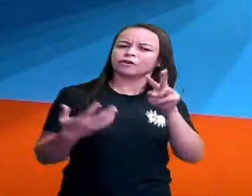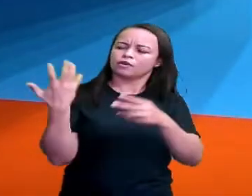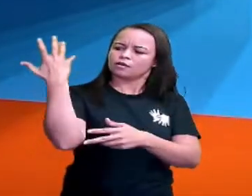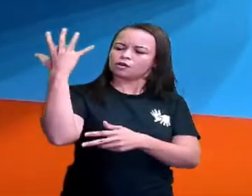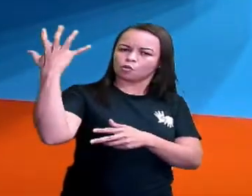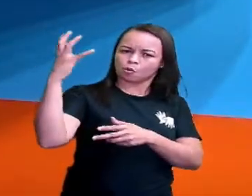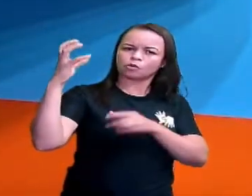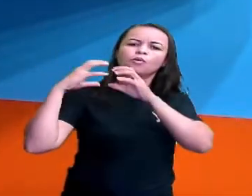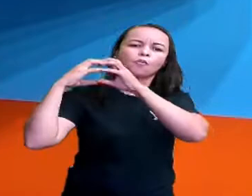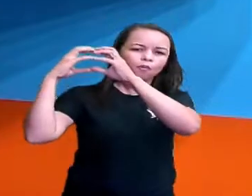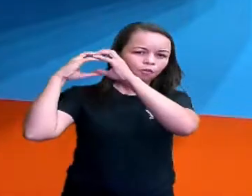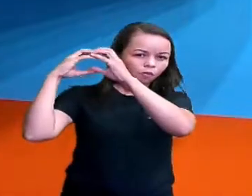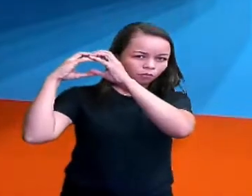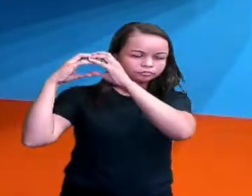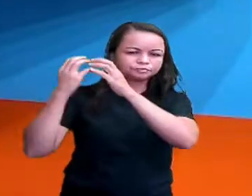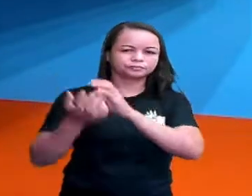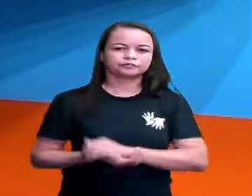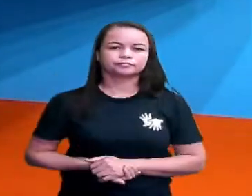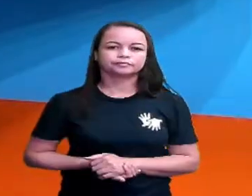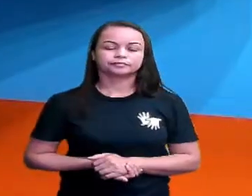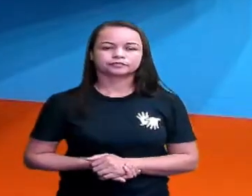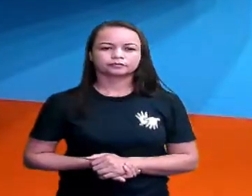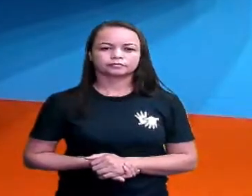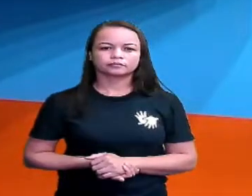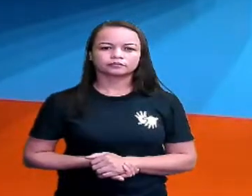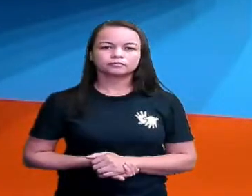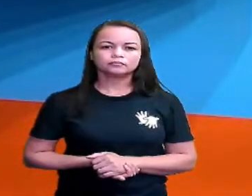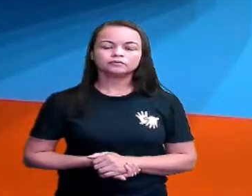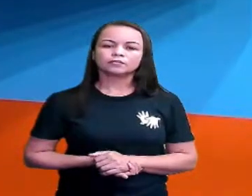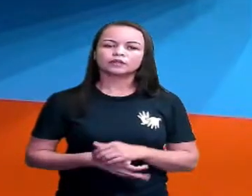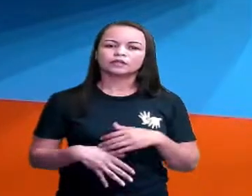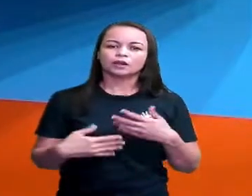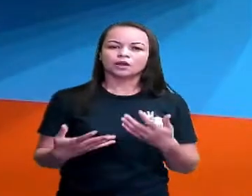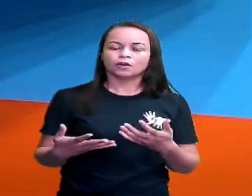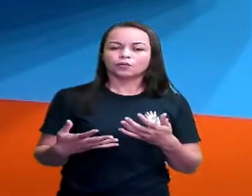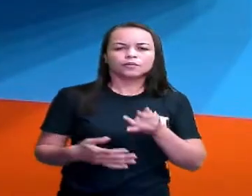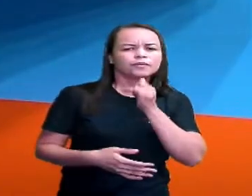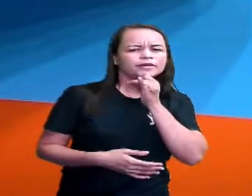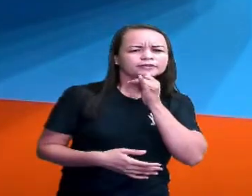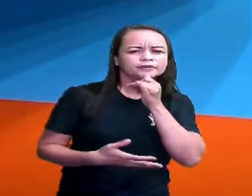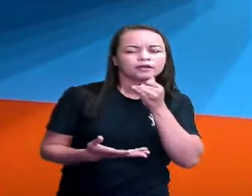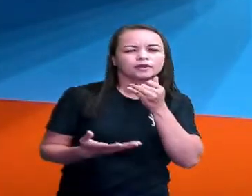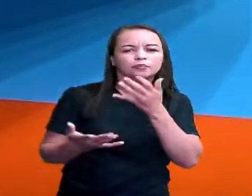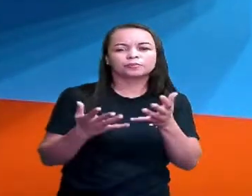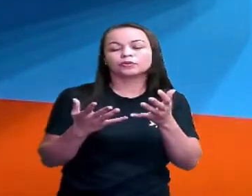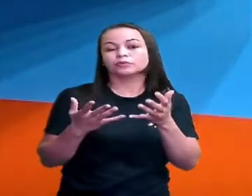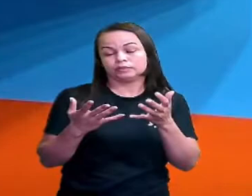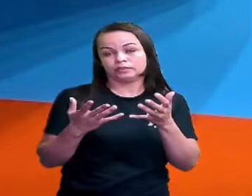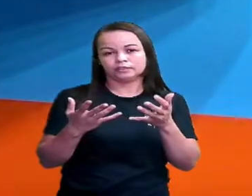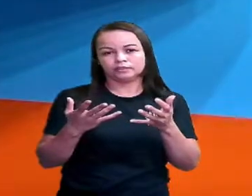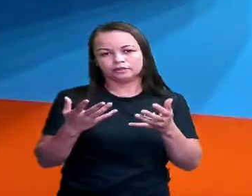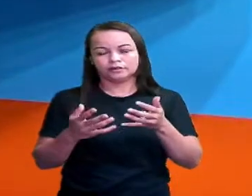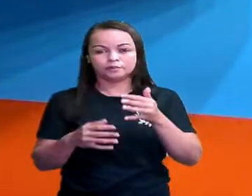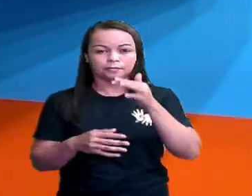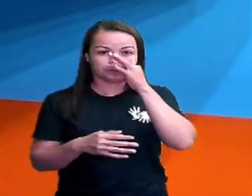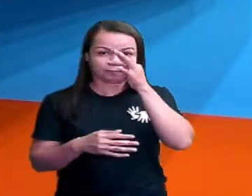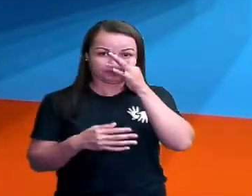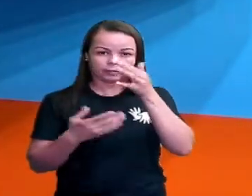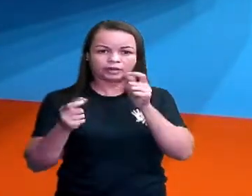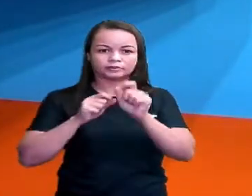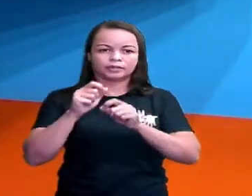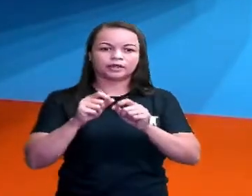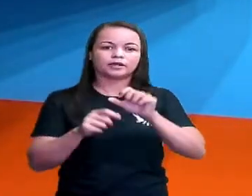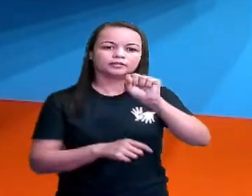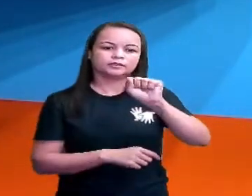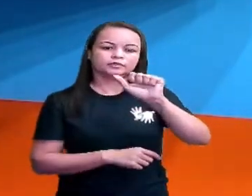os coqueiros. Um exemplo de planta aérea que eu quis trazer para vocês são as samambaias, né? Que